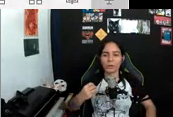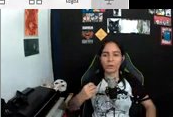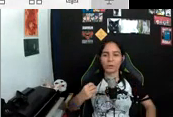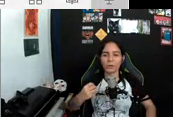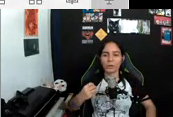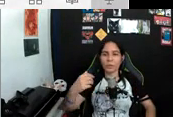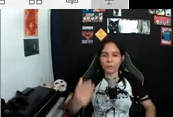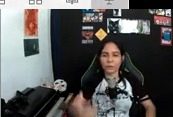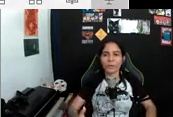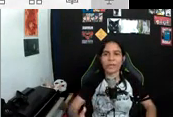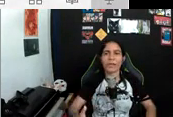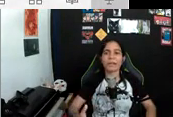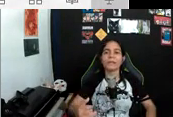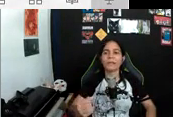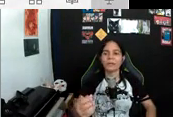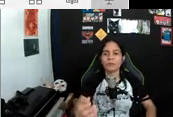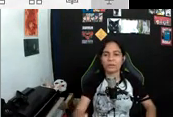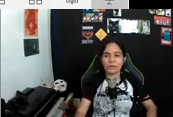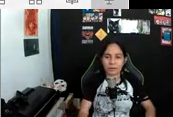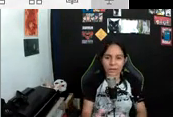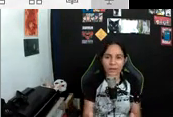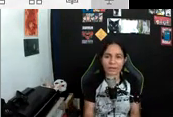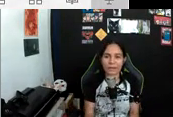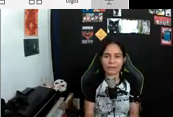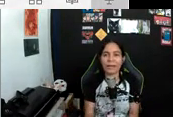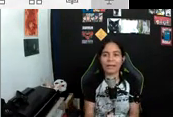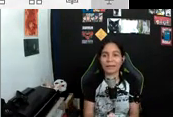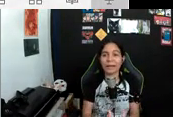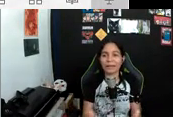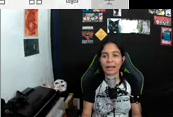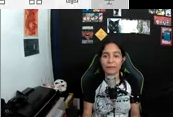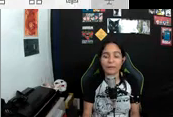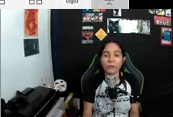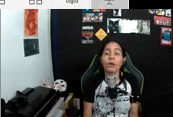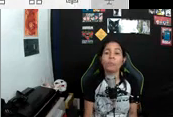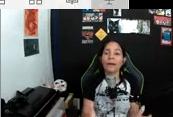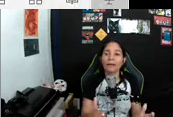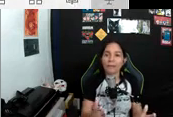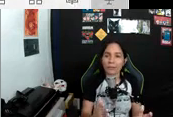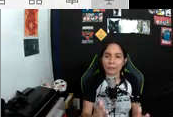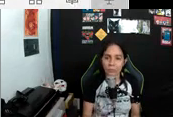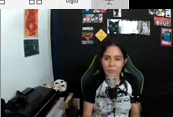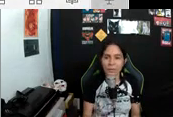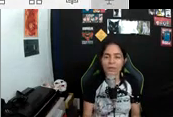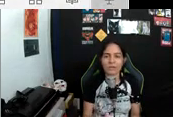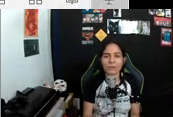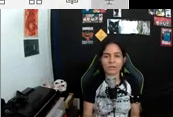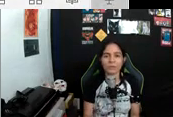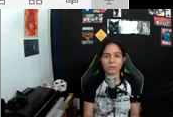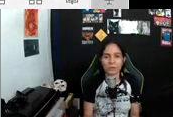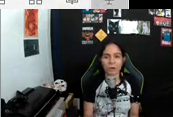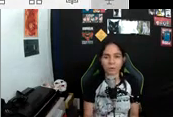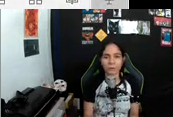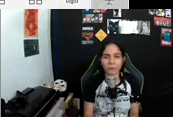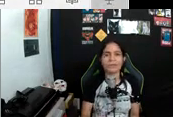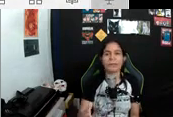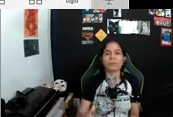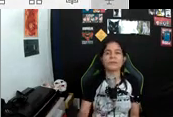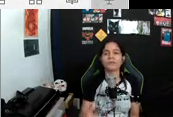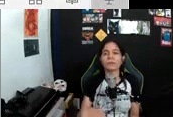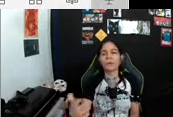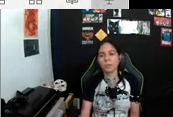isso, né, com uma forma de carinho, de querer ser mais agradável, mas cumprimente e chame pelo